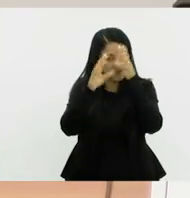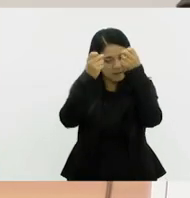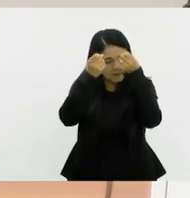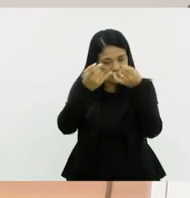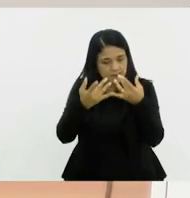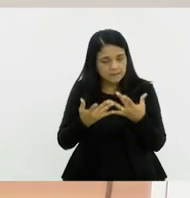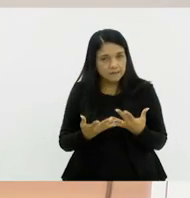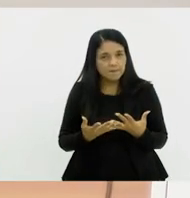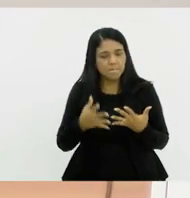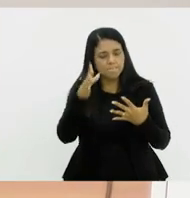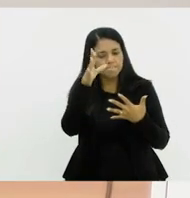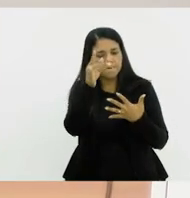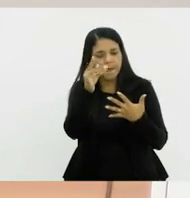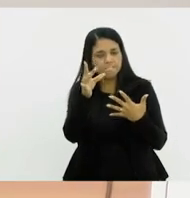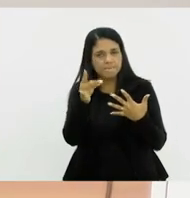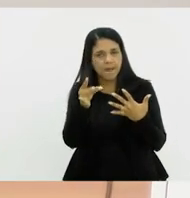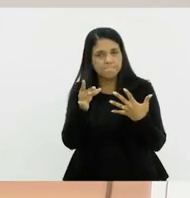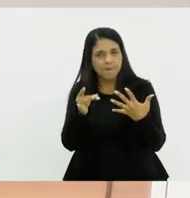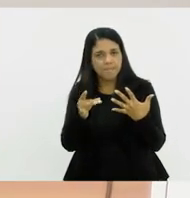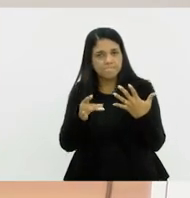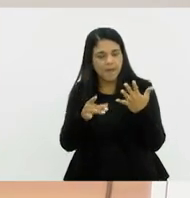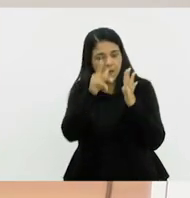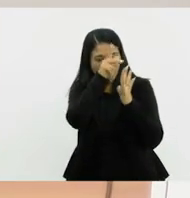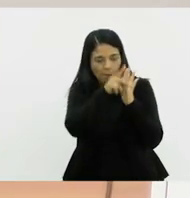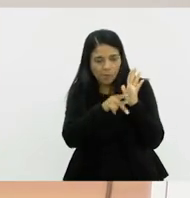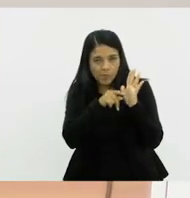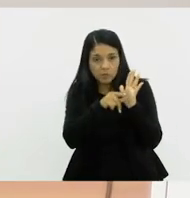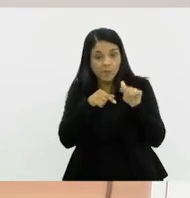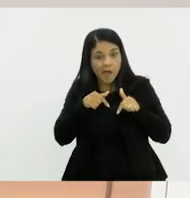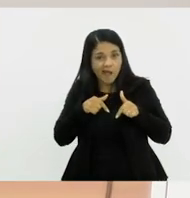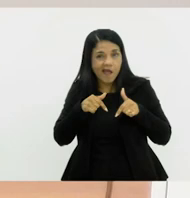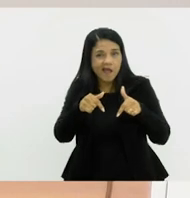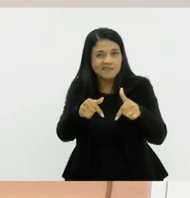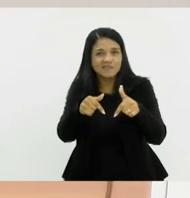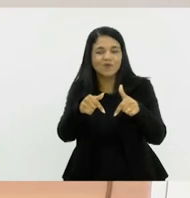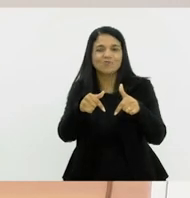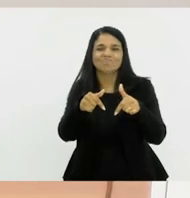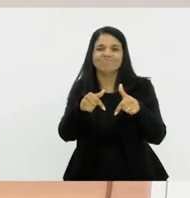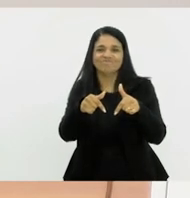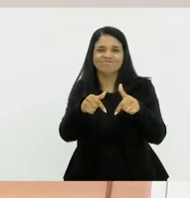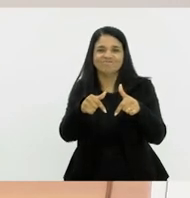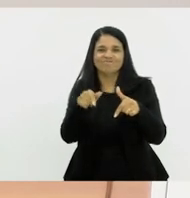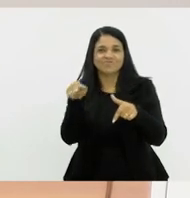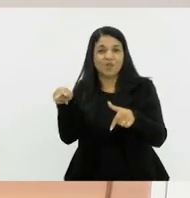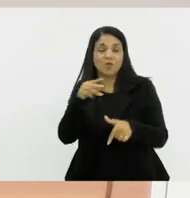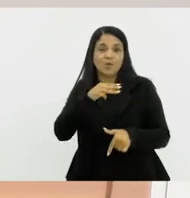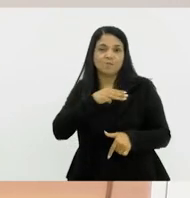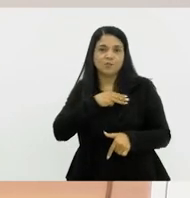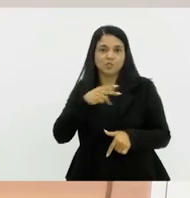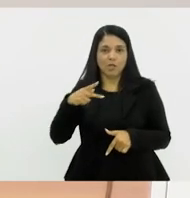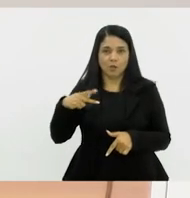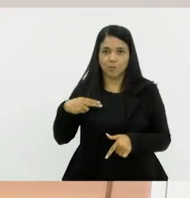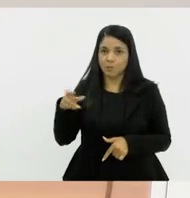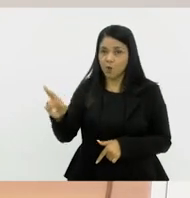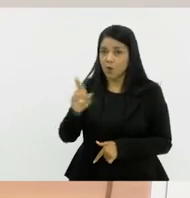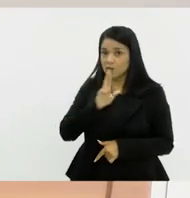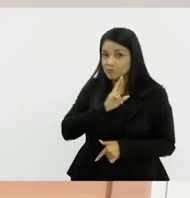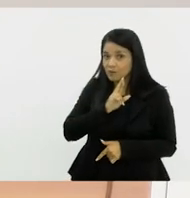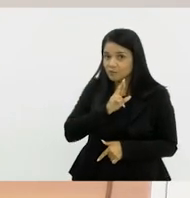né, para que essa ação possa ter uma manifestação do Ministério Público. Quanto mais